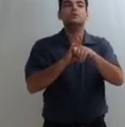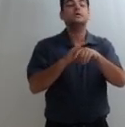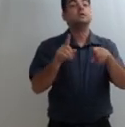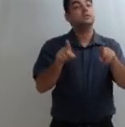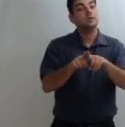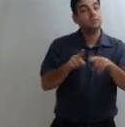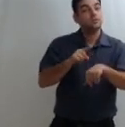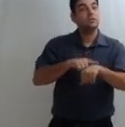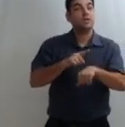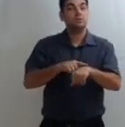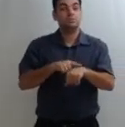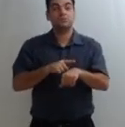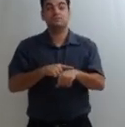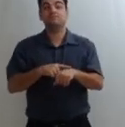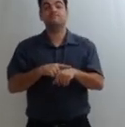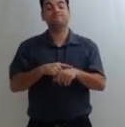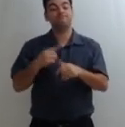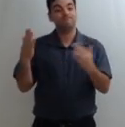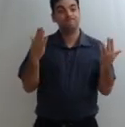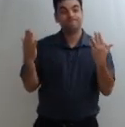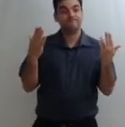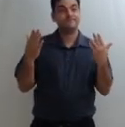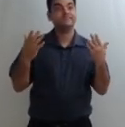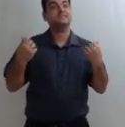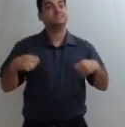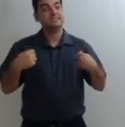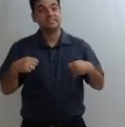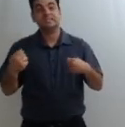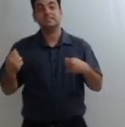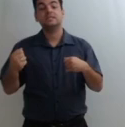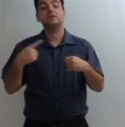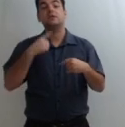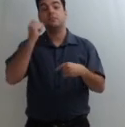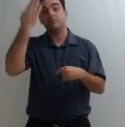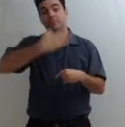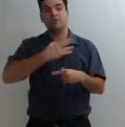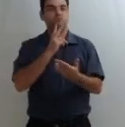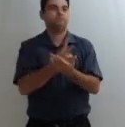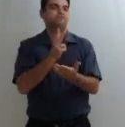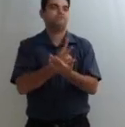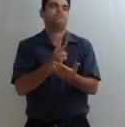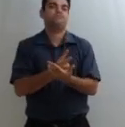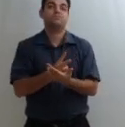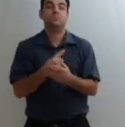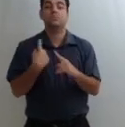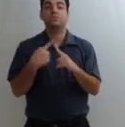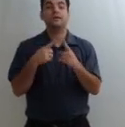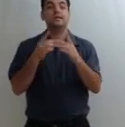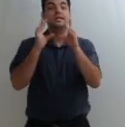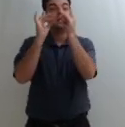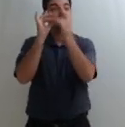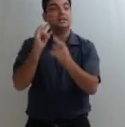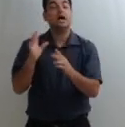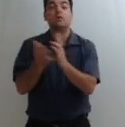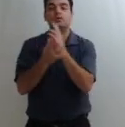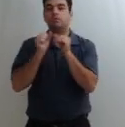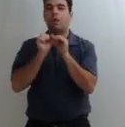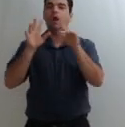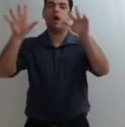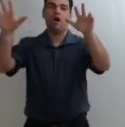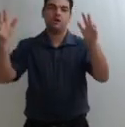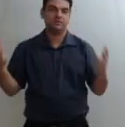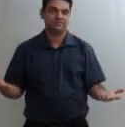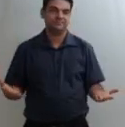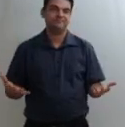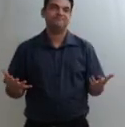do fato de ser necessária a preservação das provas, pois os fatos já estão se tornando públicos e trata de